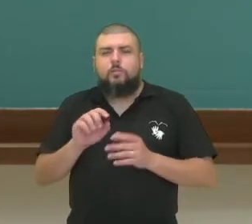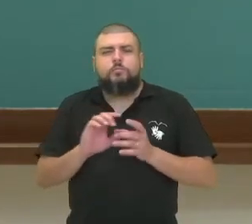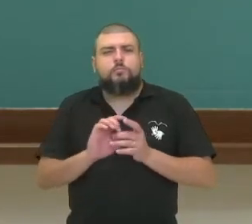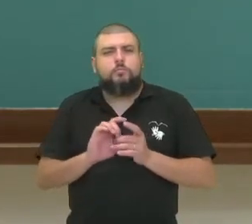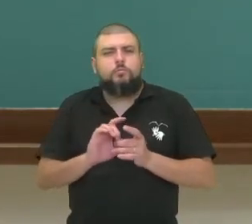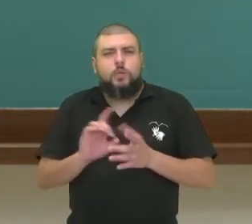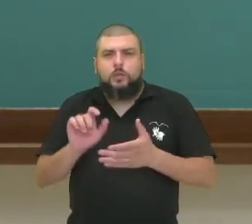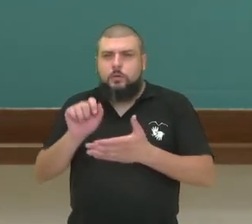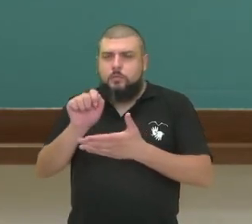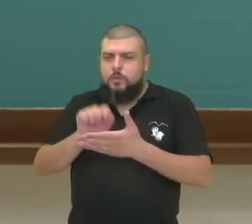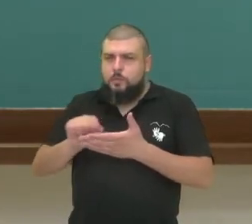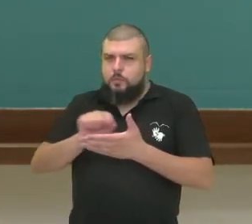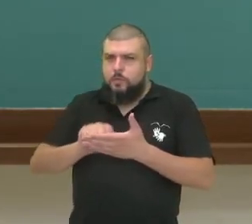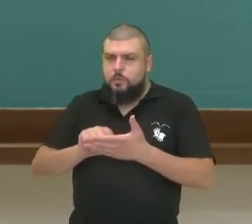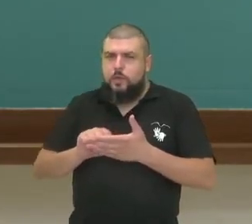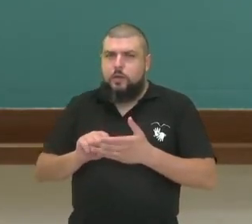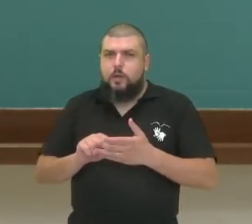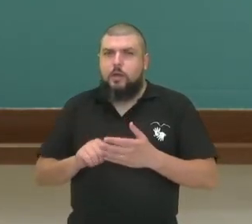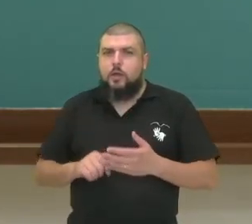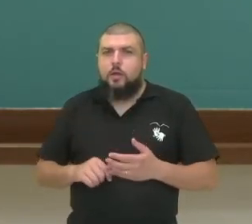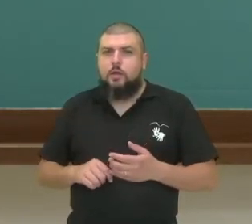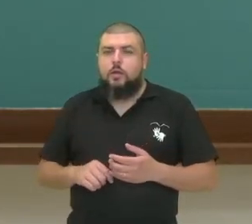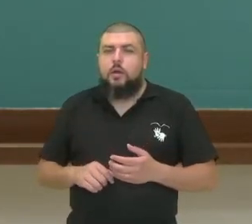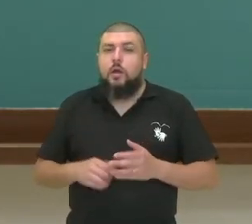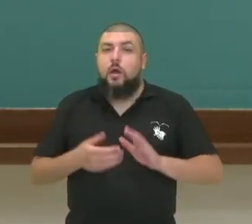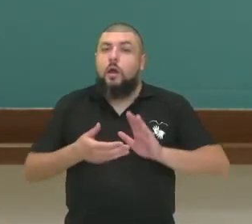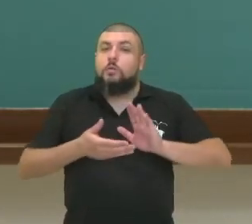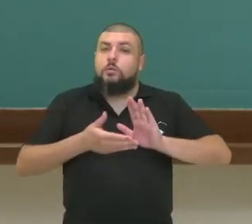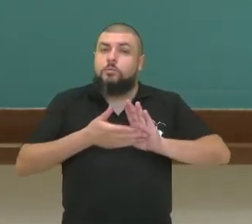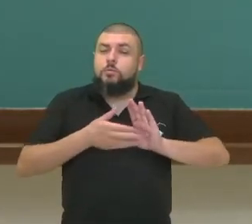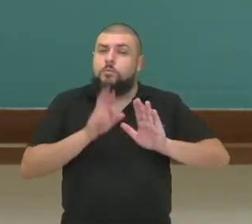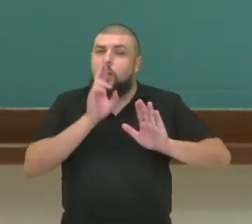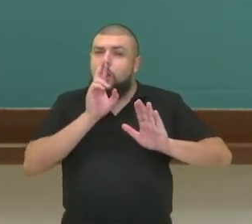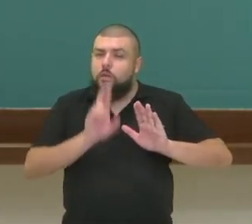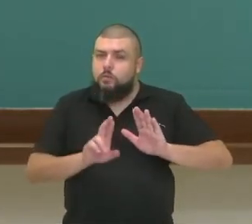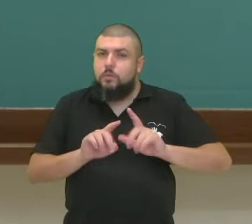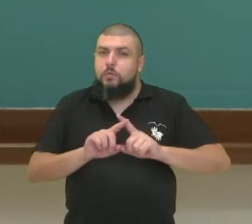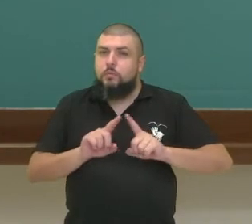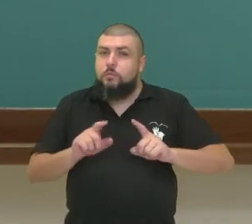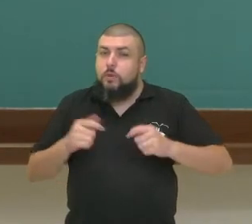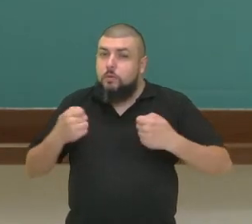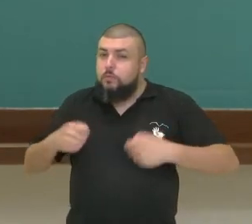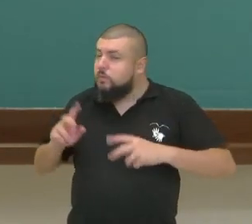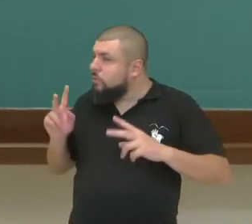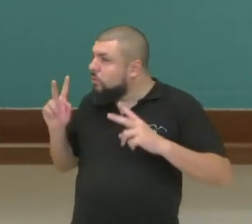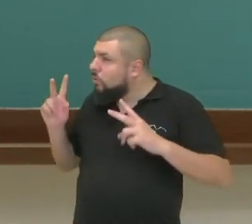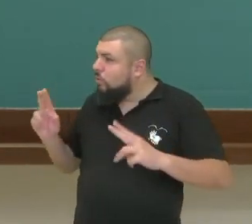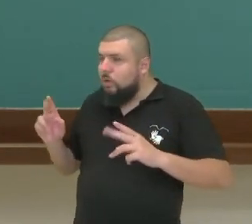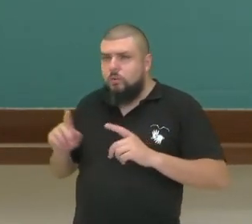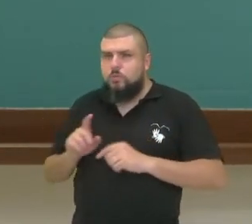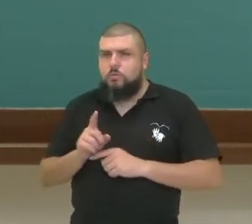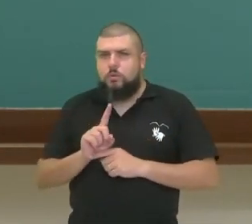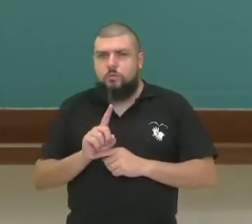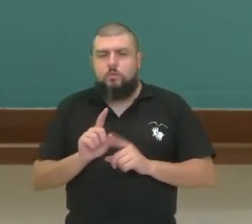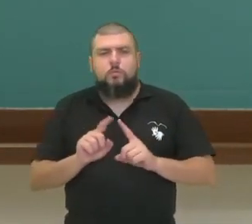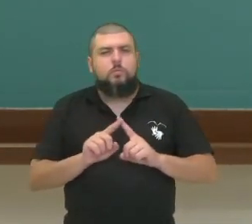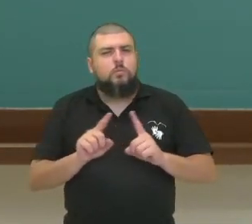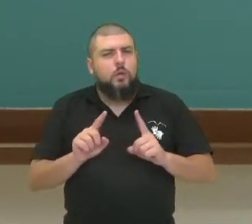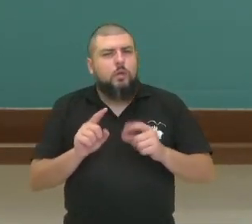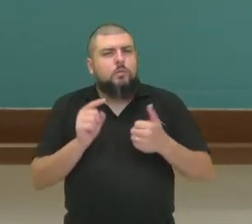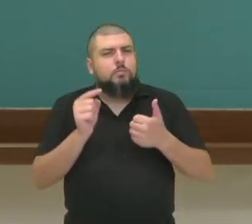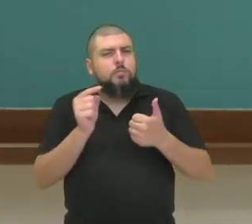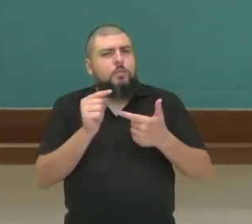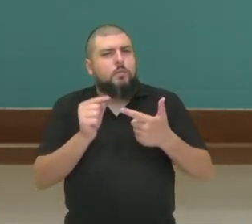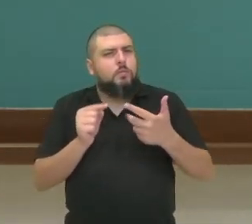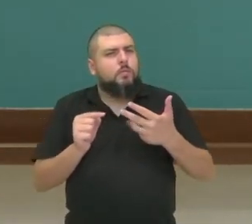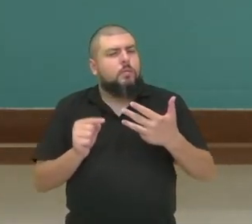de resposta. O seu texto não precisa estar exatamente igual ao meu, mas alguns pontos eles precisam estar lá para esclarecer o que